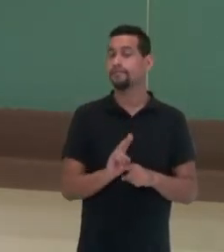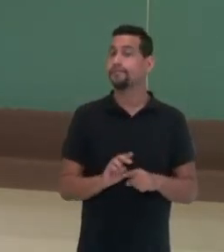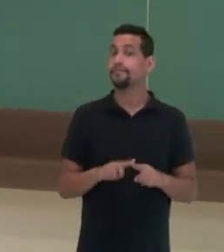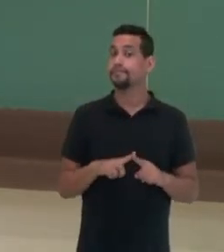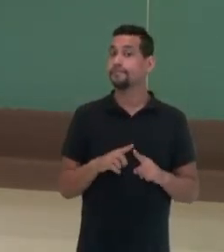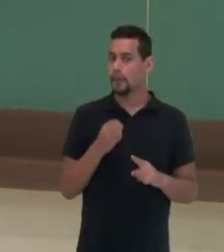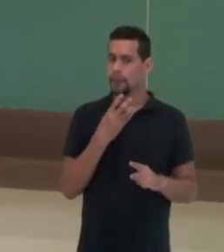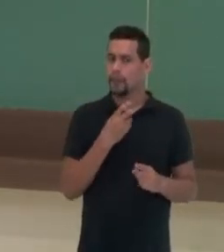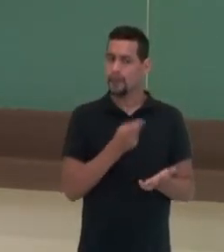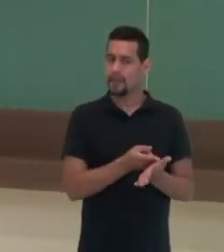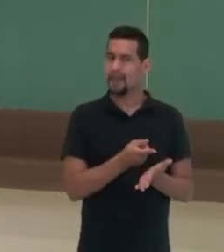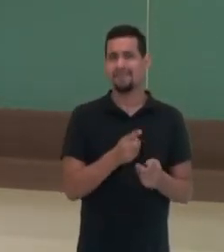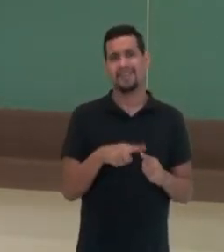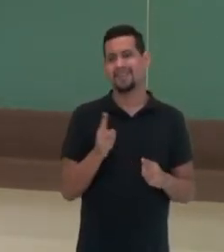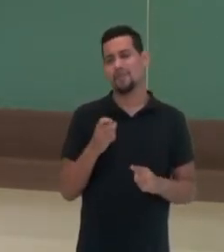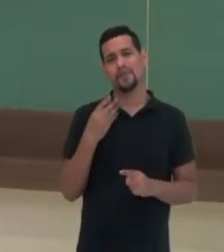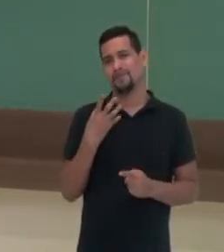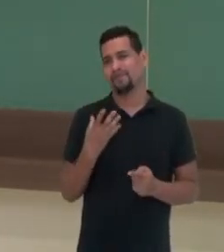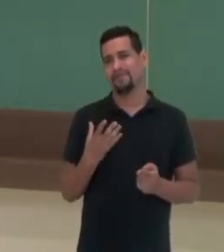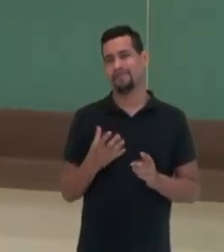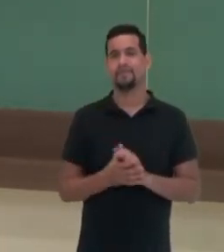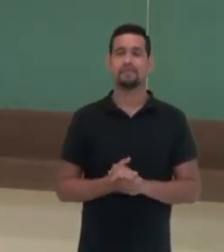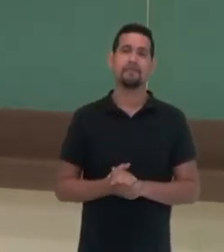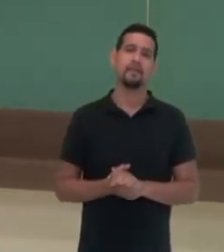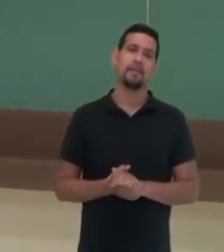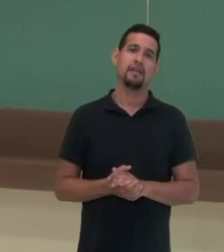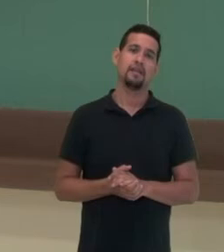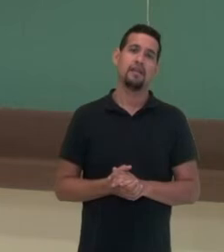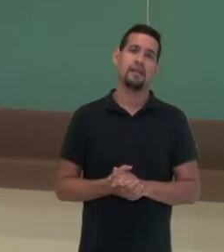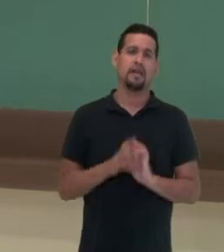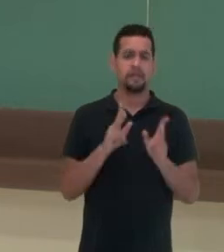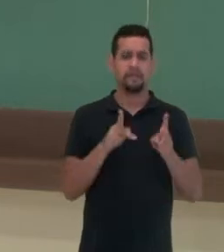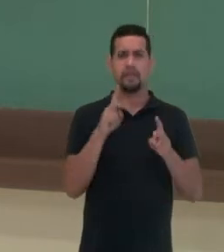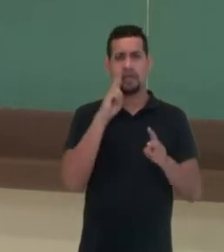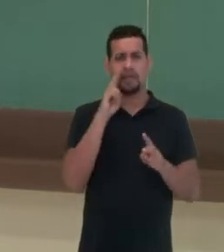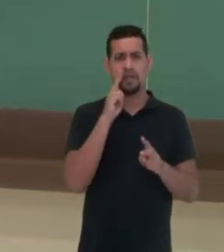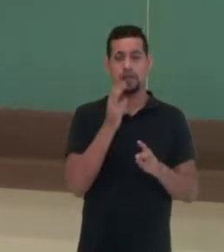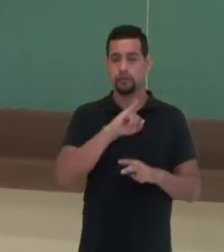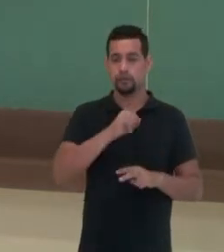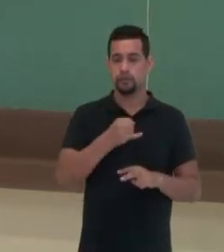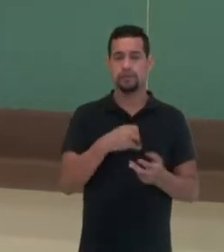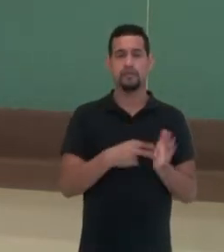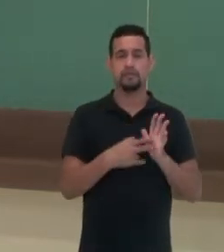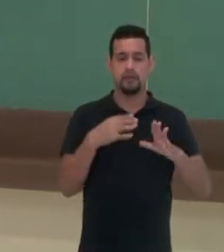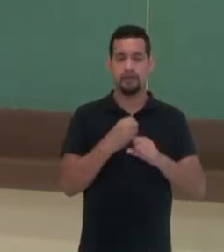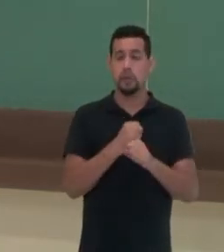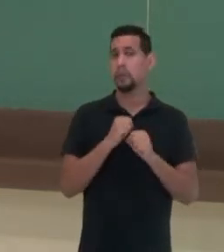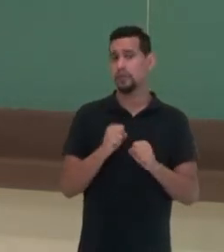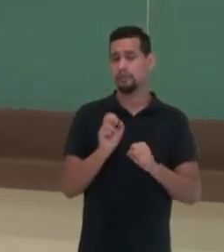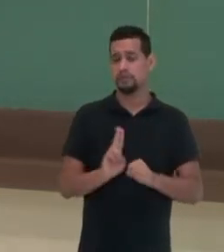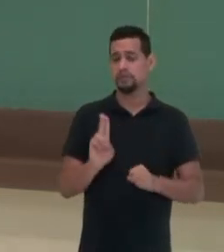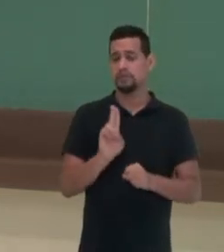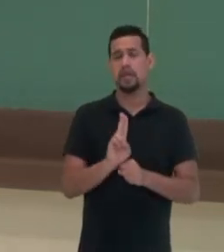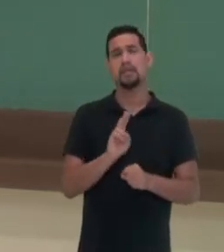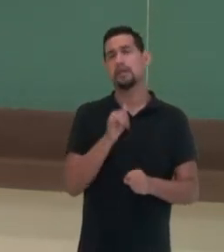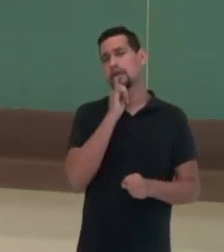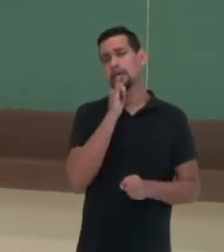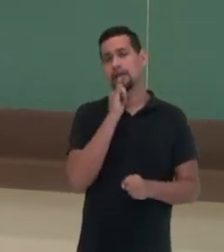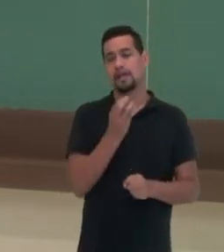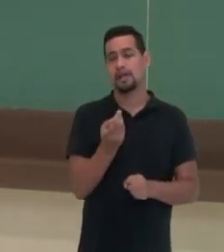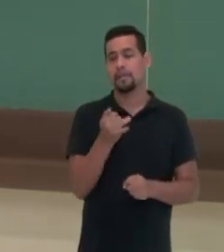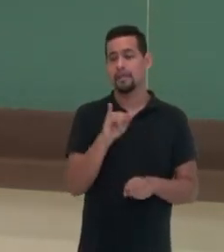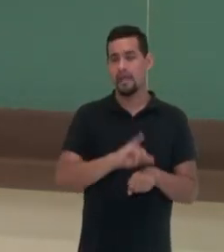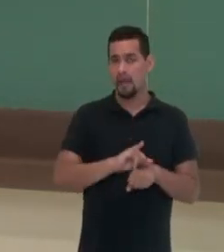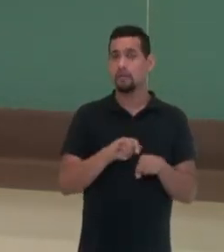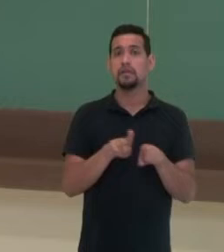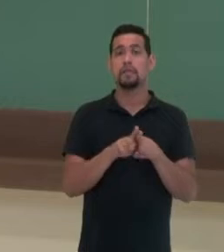no caso de você pagar não é muito bom. Vemos que nesse regime de juros, o montante pode ser obtido aplicado sobre o